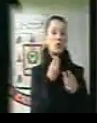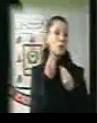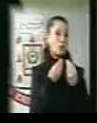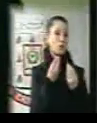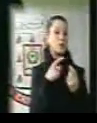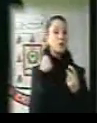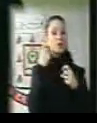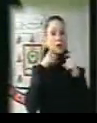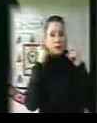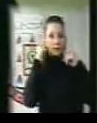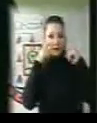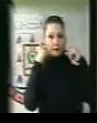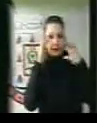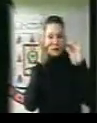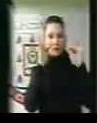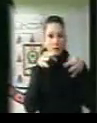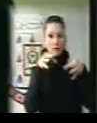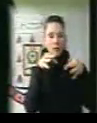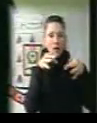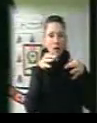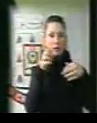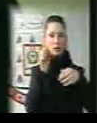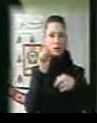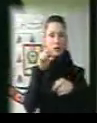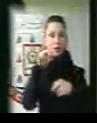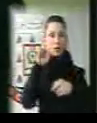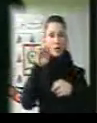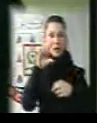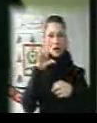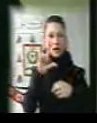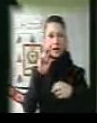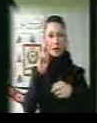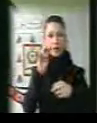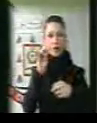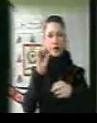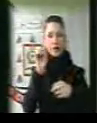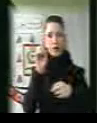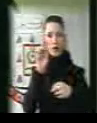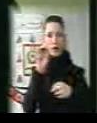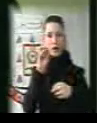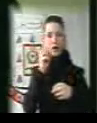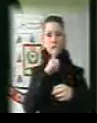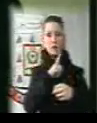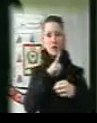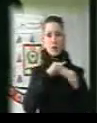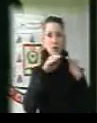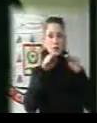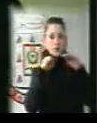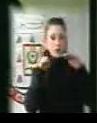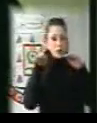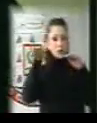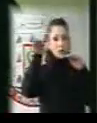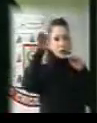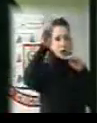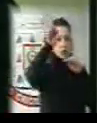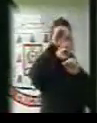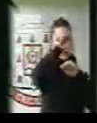preocupação é que no final do anel do contorno viário foi feito um viaduto na Vila Zuleima,